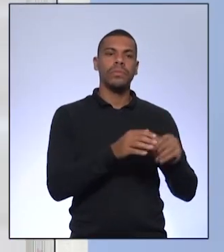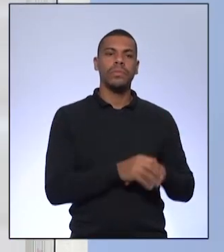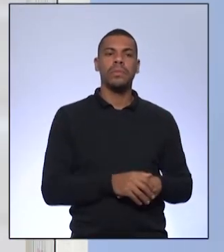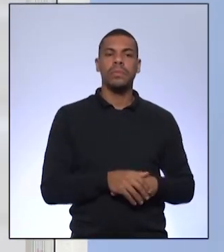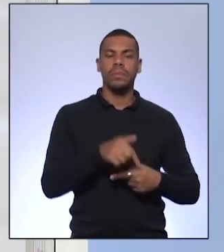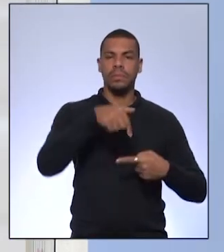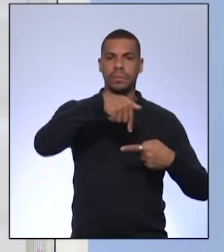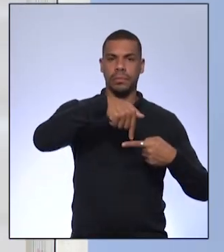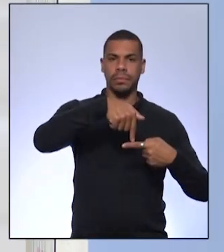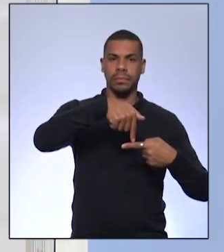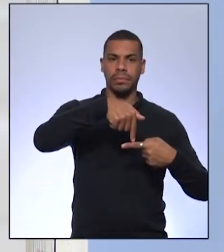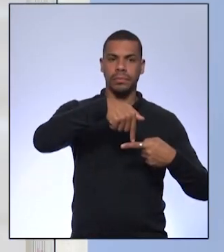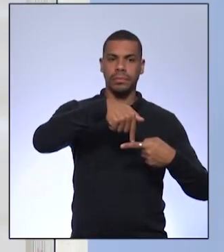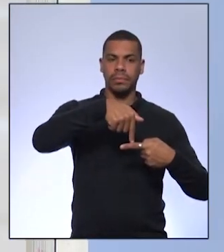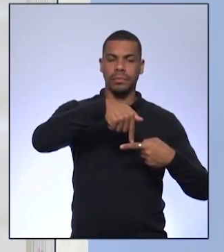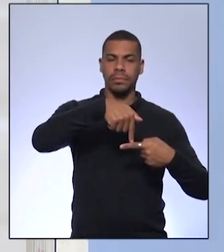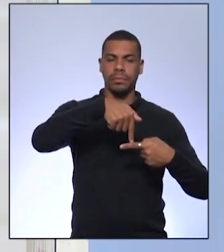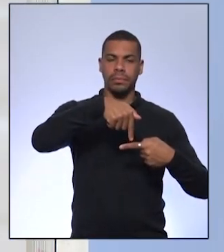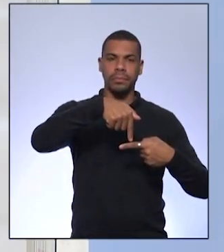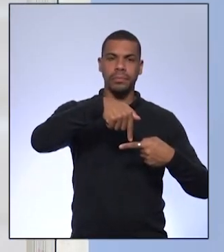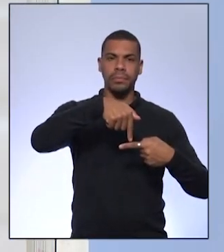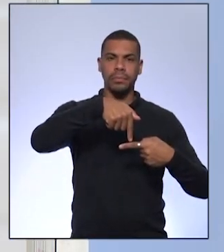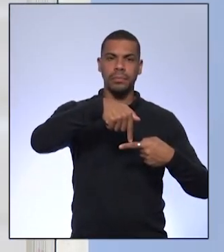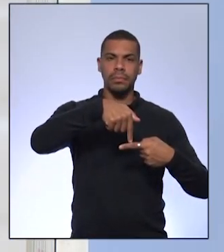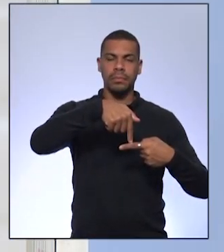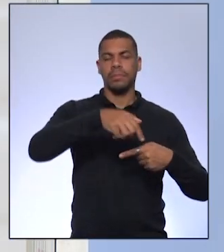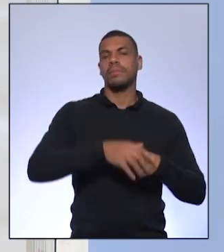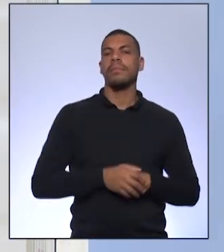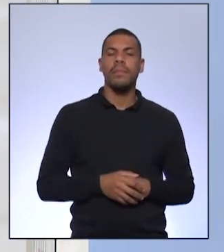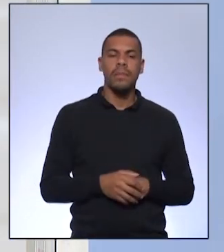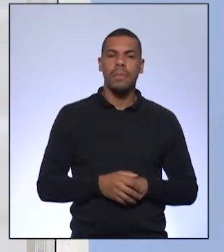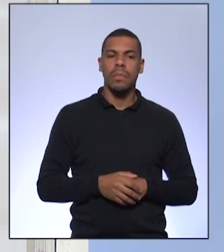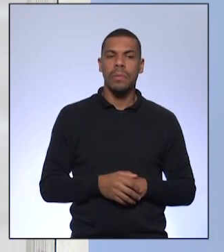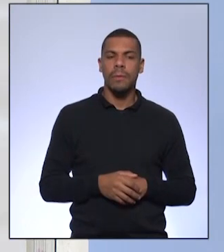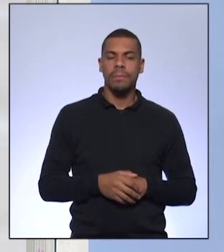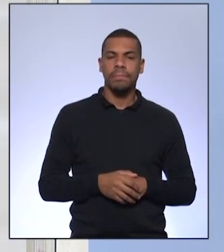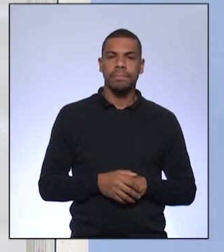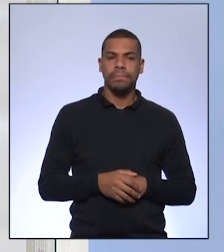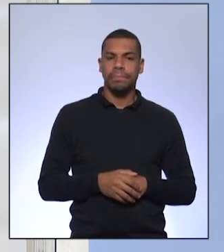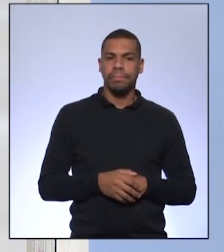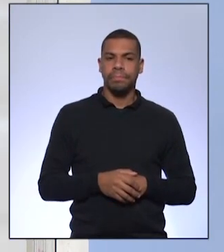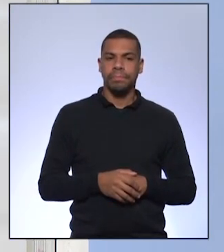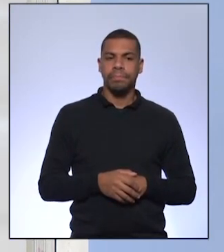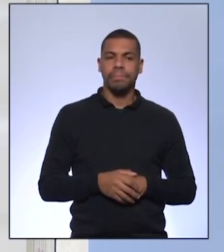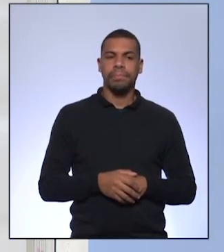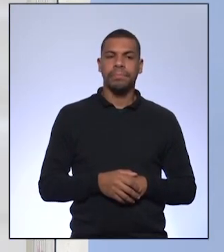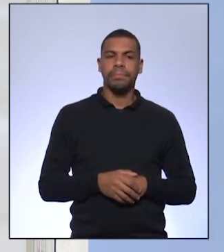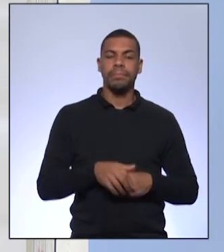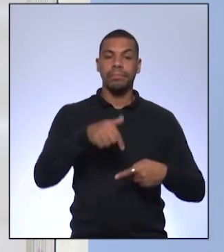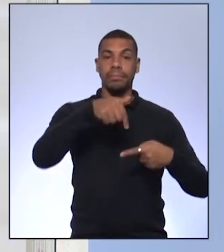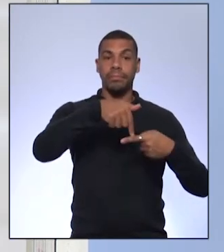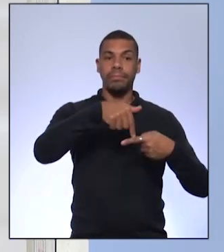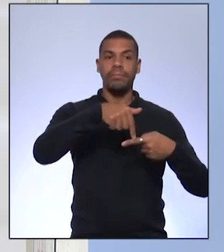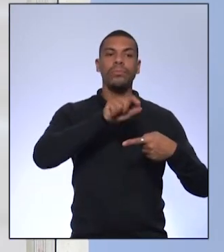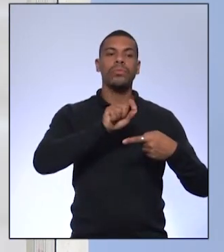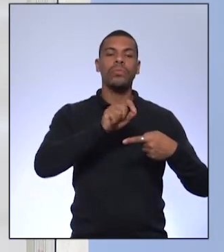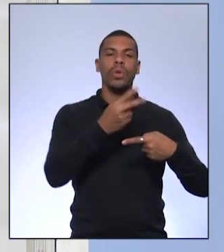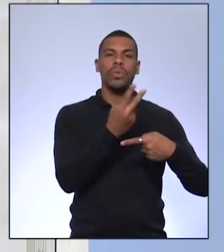Q, aqui eu usei um Q minúsculo, você pode usar a variável que você quiser, normalmente a gente usa maiúsculo, tá? Que vai ser